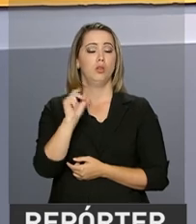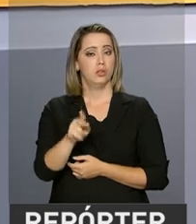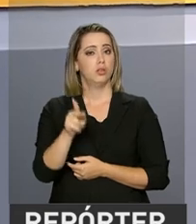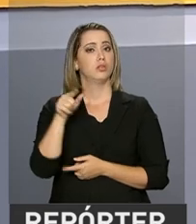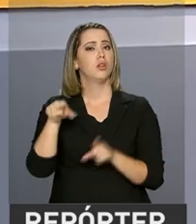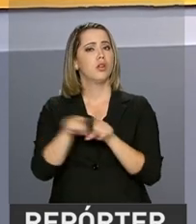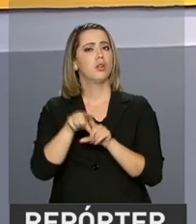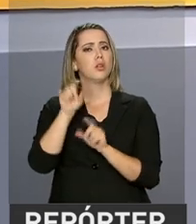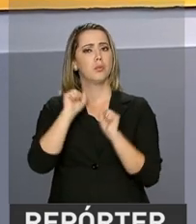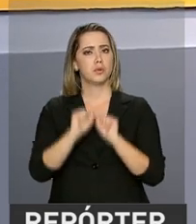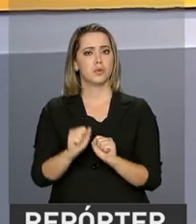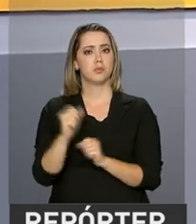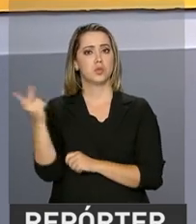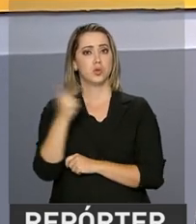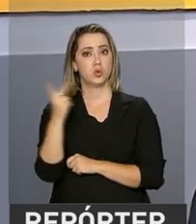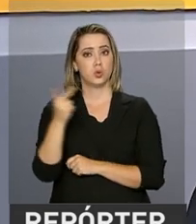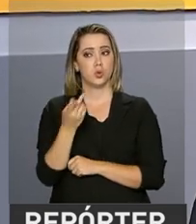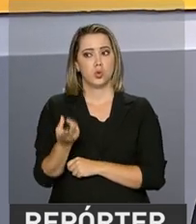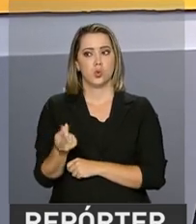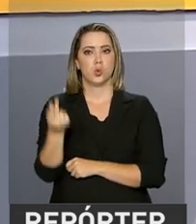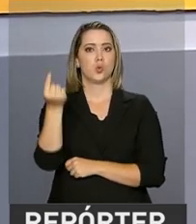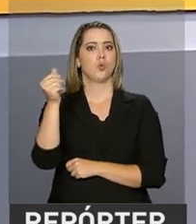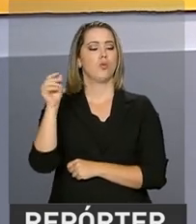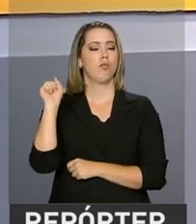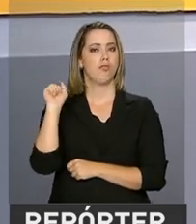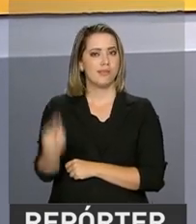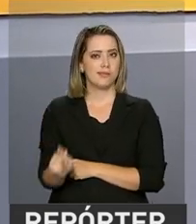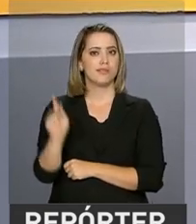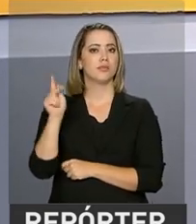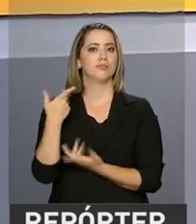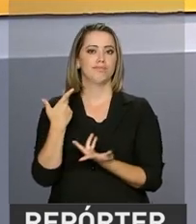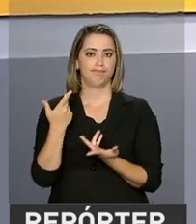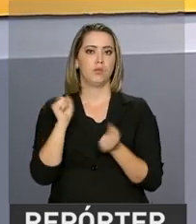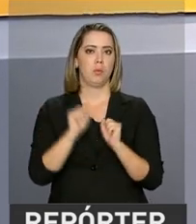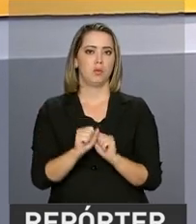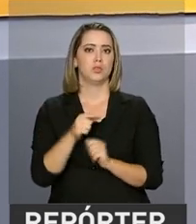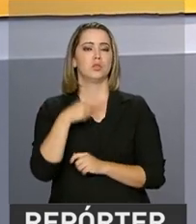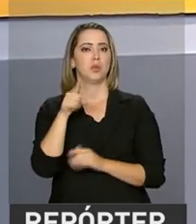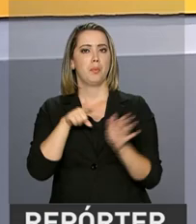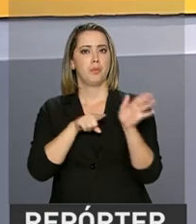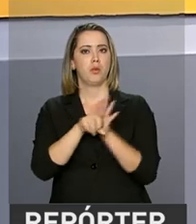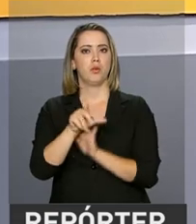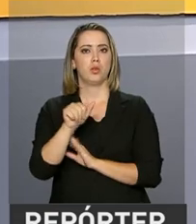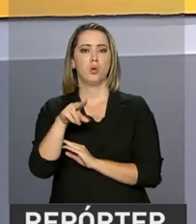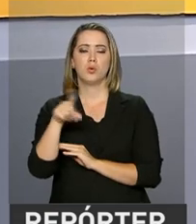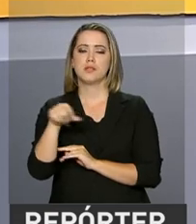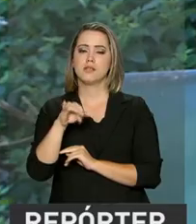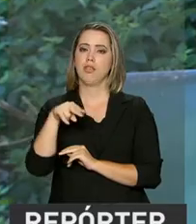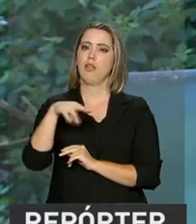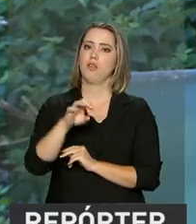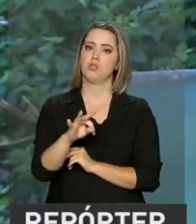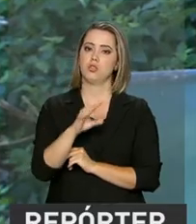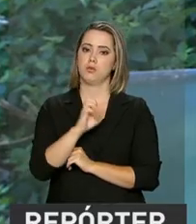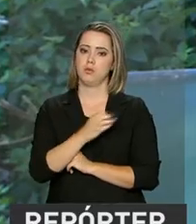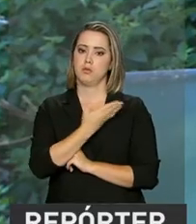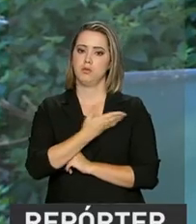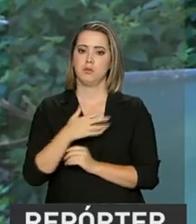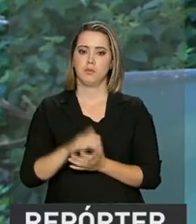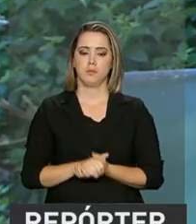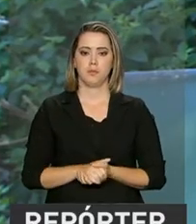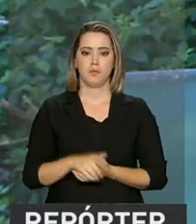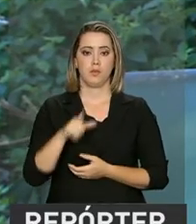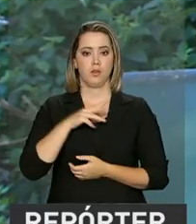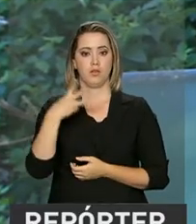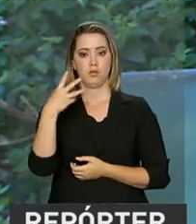a possibilidade de acumular pensões e aposentadoria. Essa é a pergunta da Luzinete de Barros.